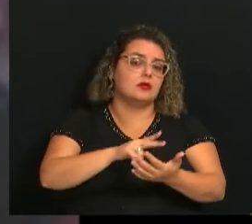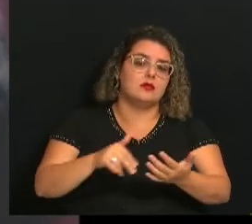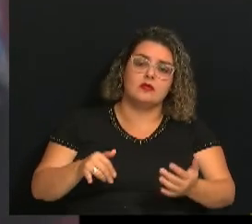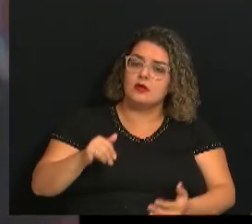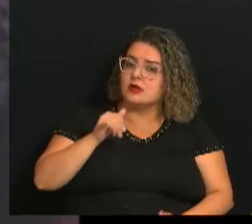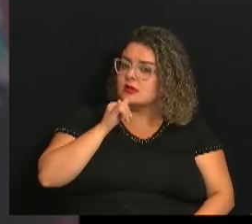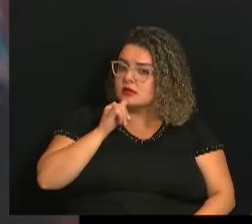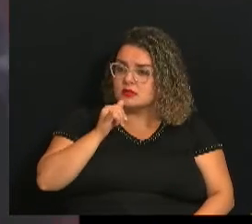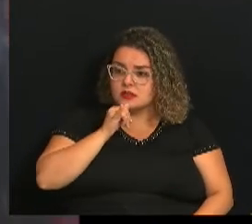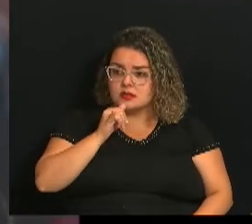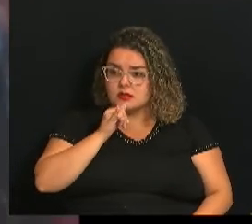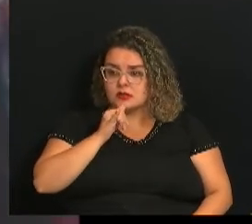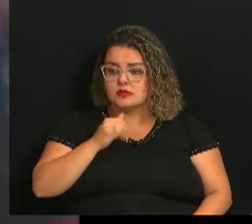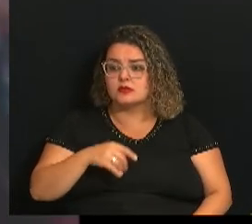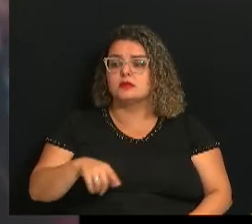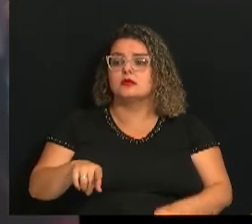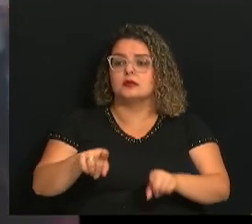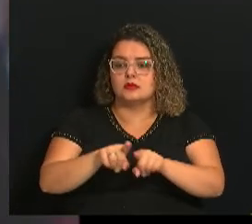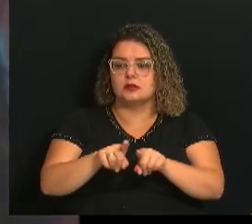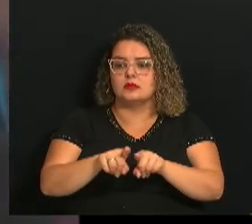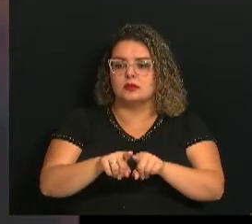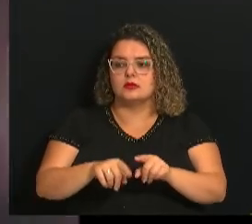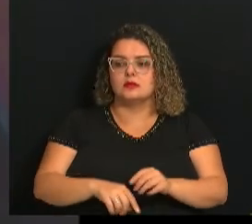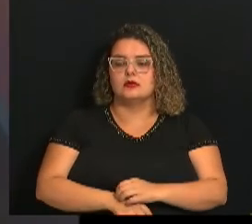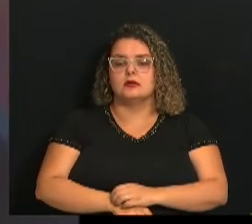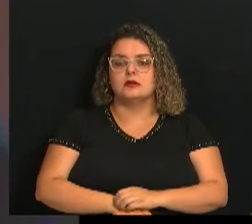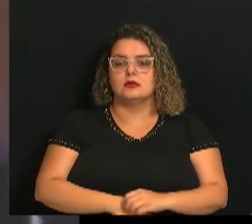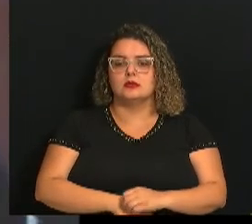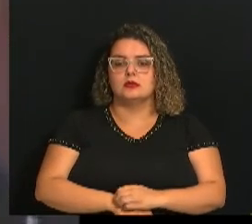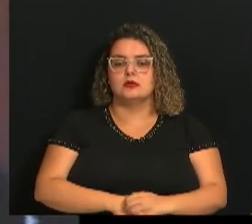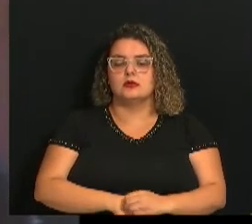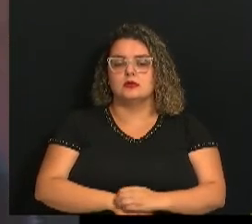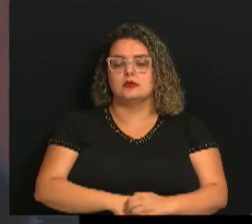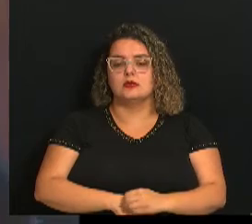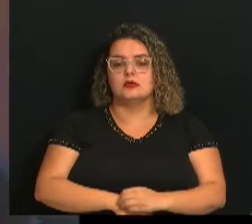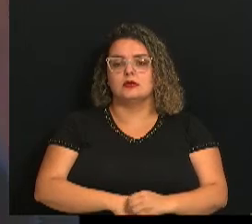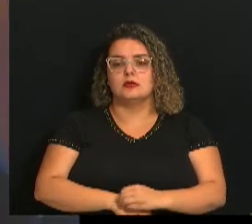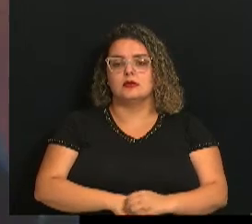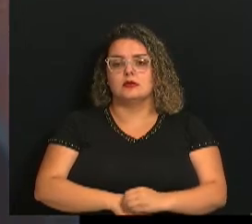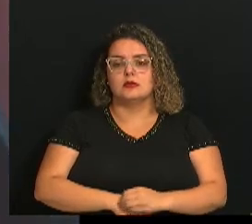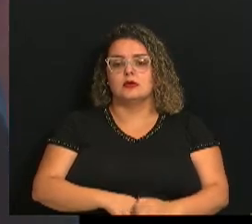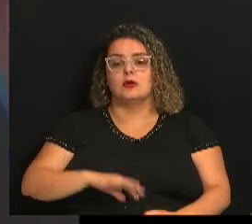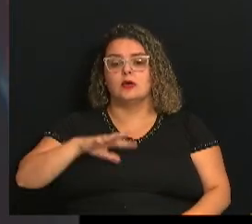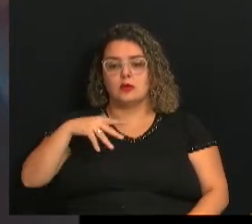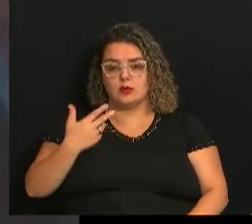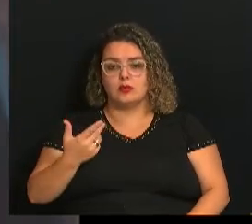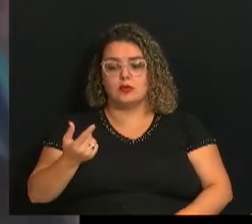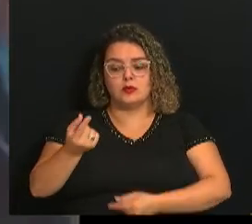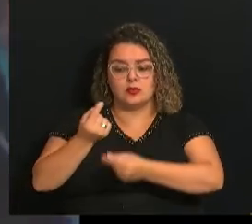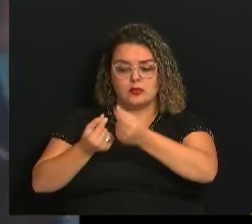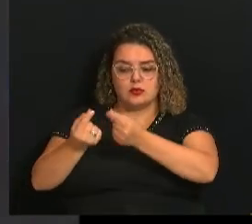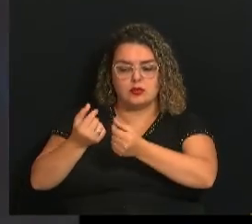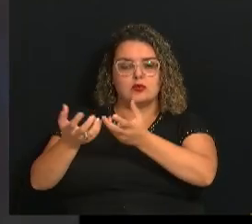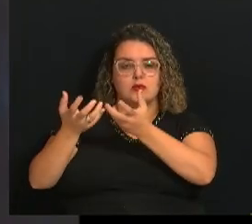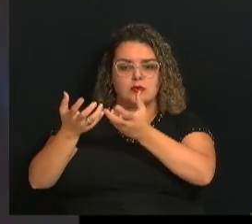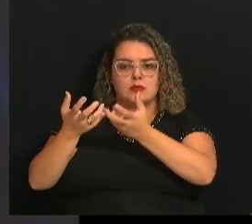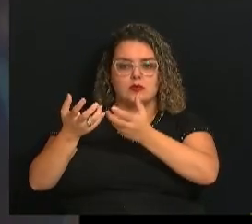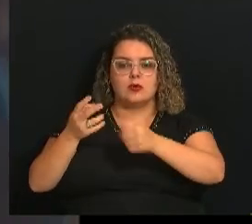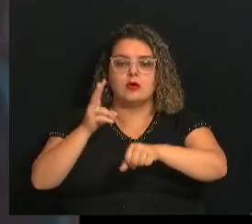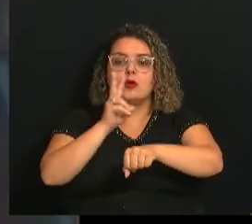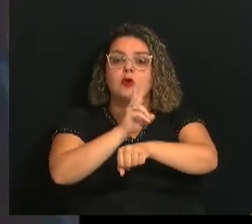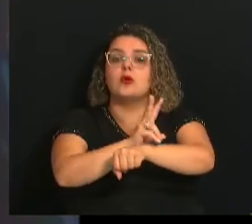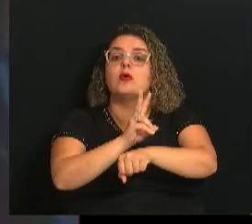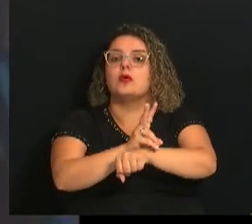muitos exemplos, inclusive para combater isso, de que quando a força da grana quer, ela preserva até aquilo